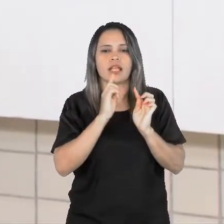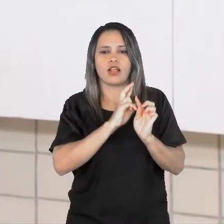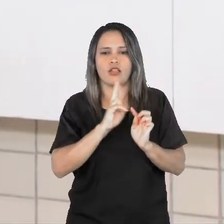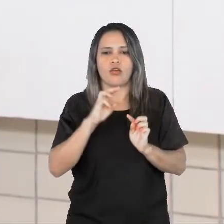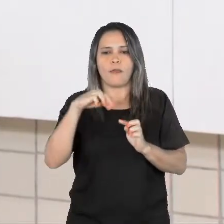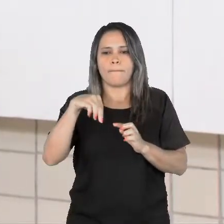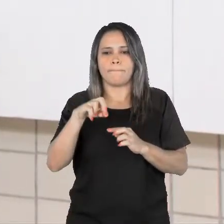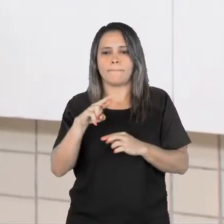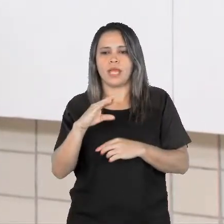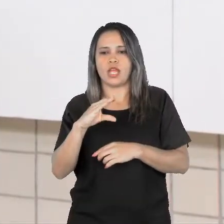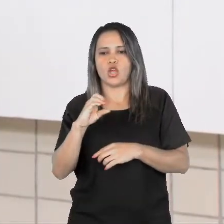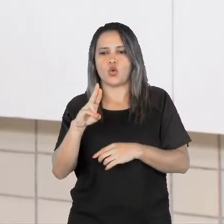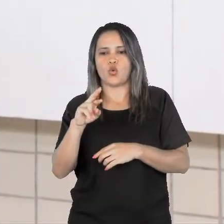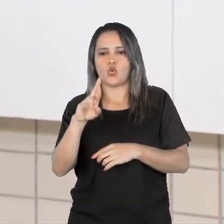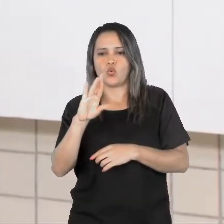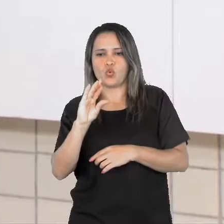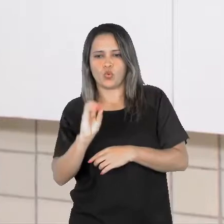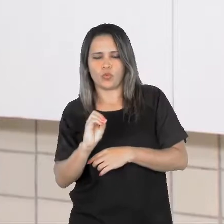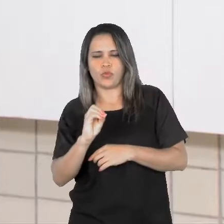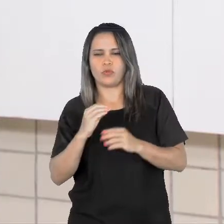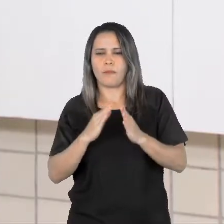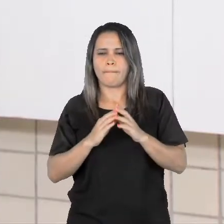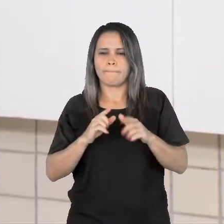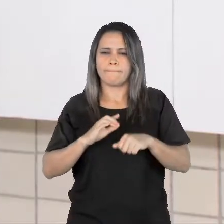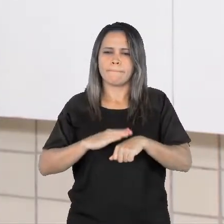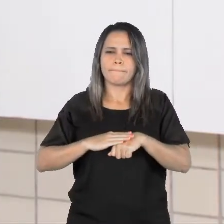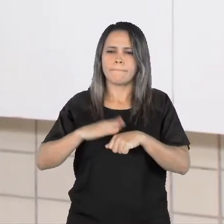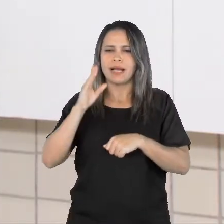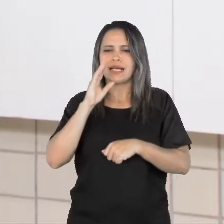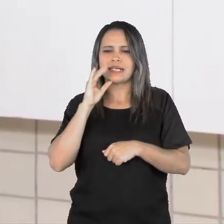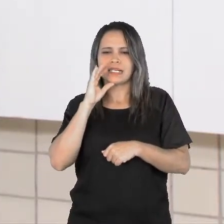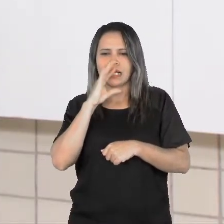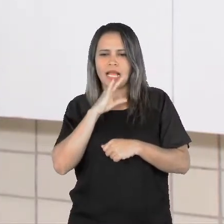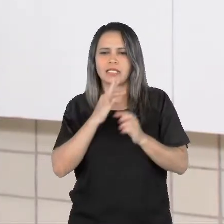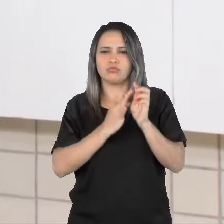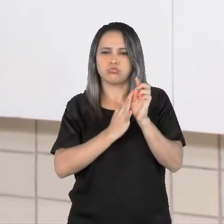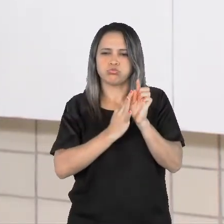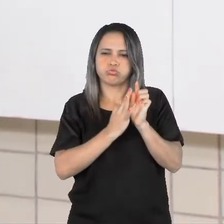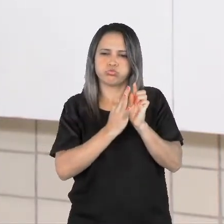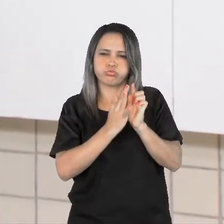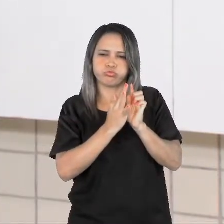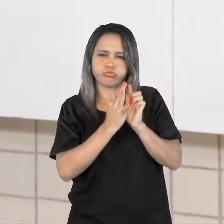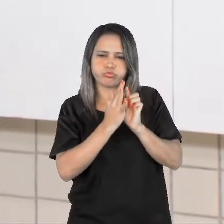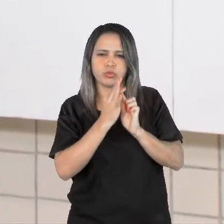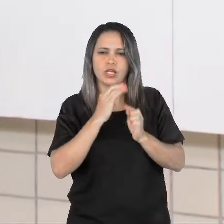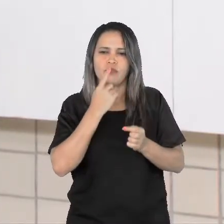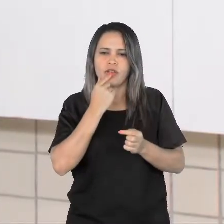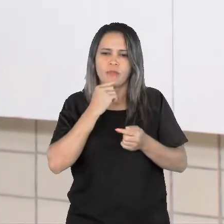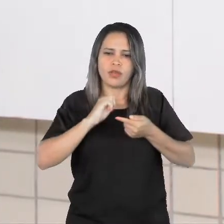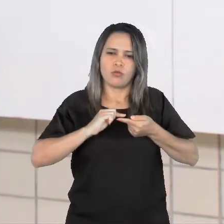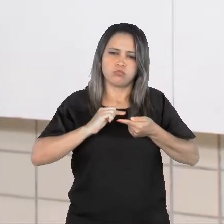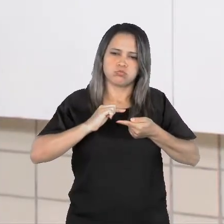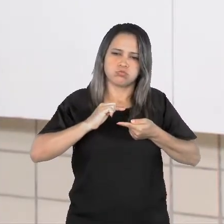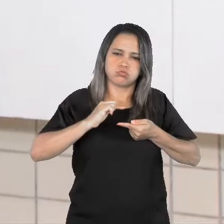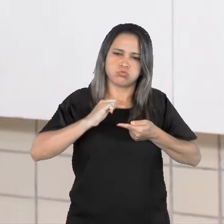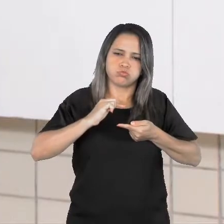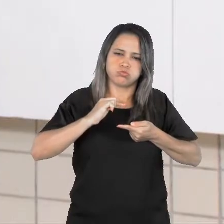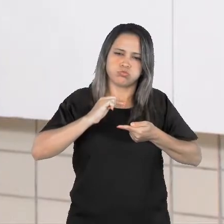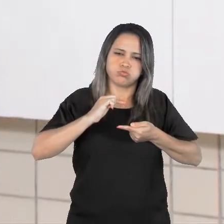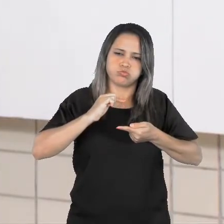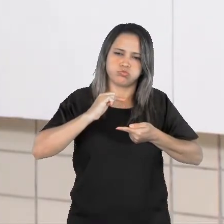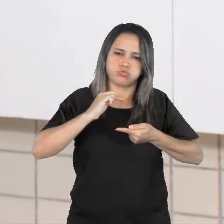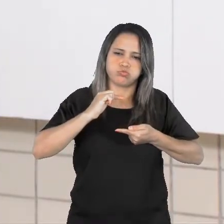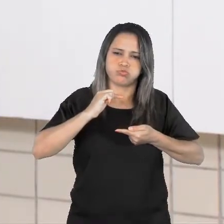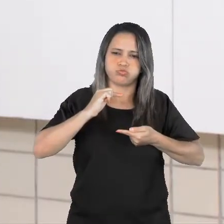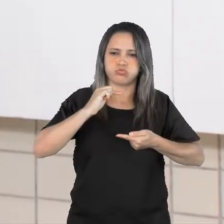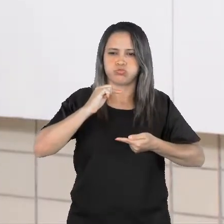mercúrio. Quanto mais quente, o líquido ele vai inchando, né, ele vai dilatando e aí ele vai marcando lá